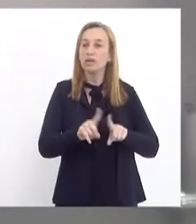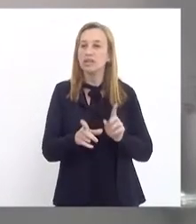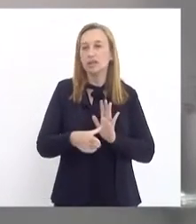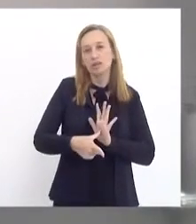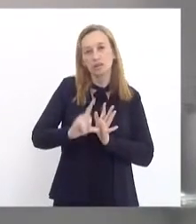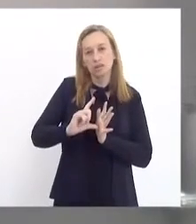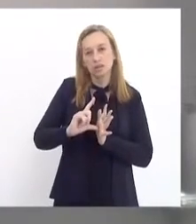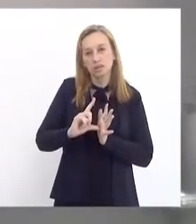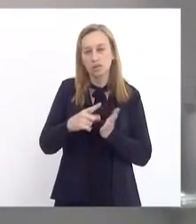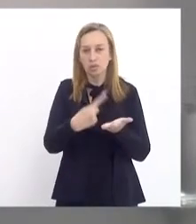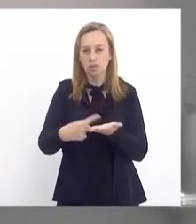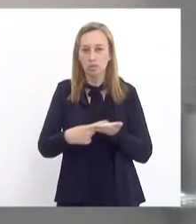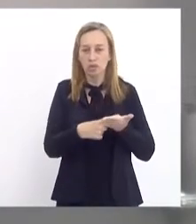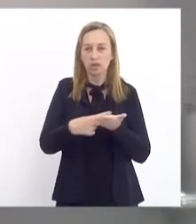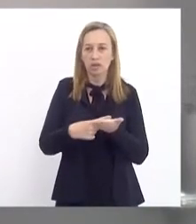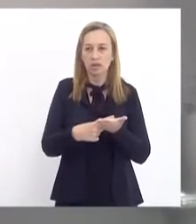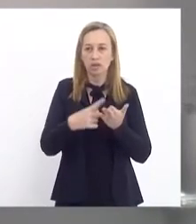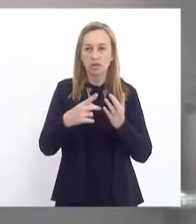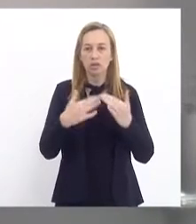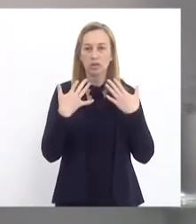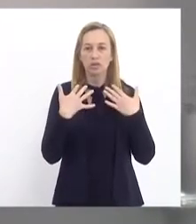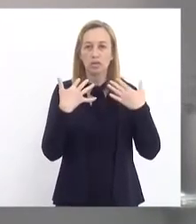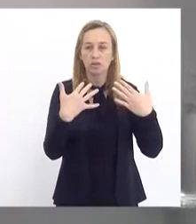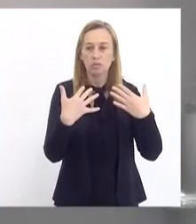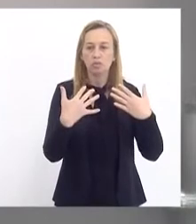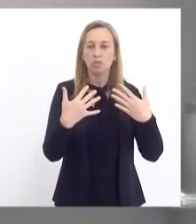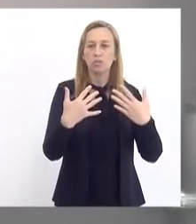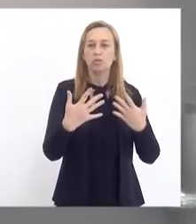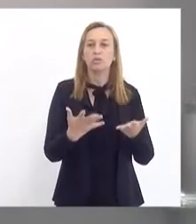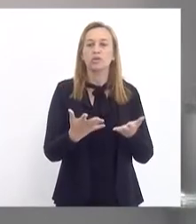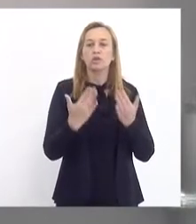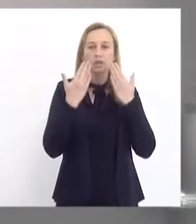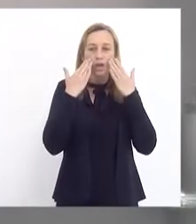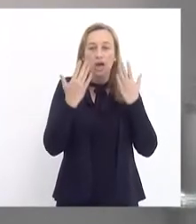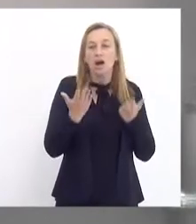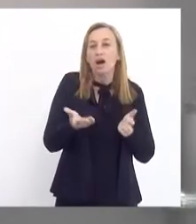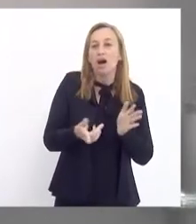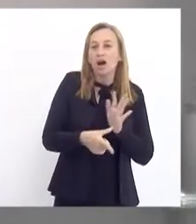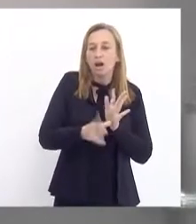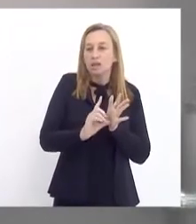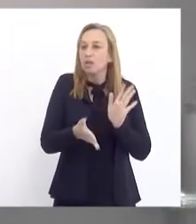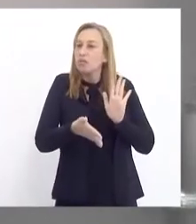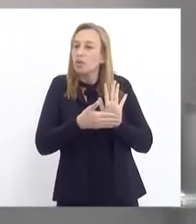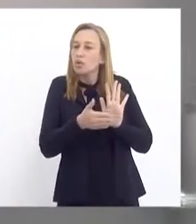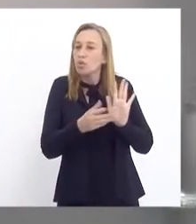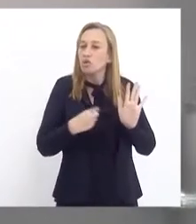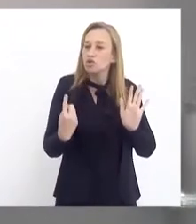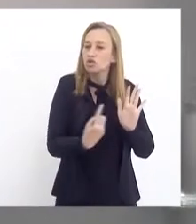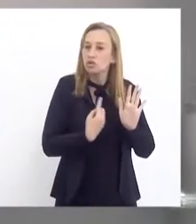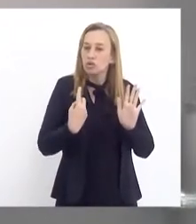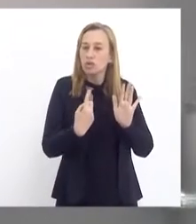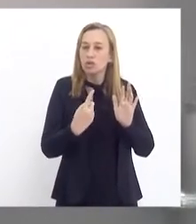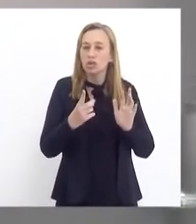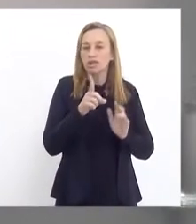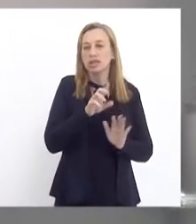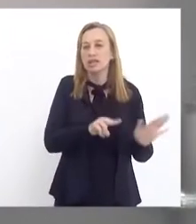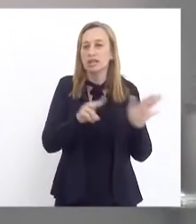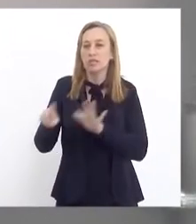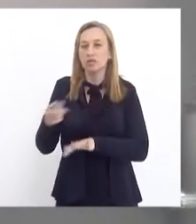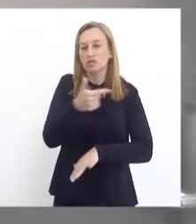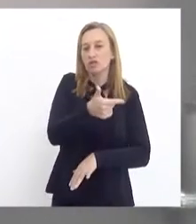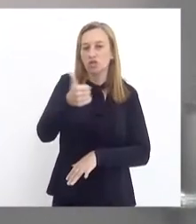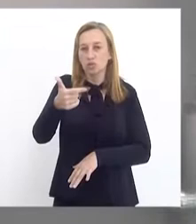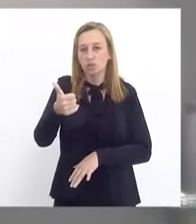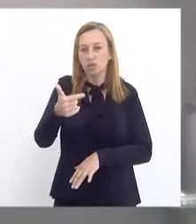como acordado, uma audiência pública ampla. E a nossa proposta é uma audiência pública na semana do dia 22 a